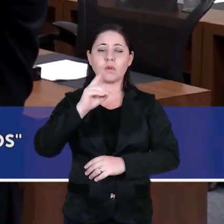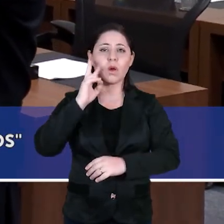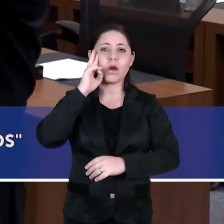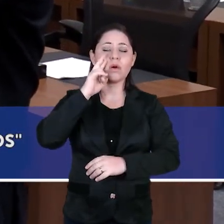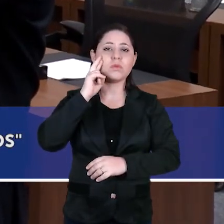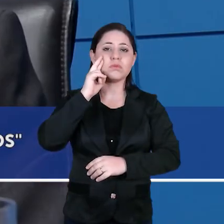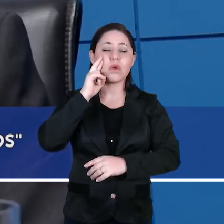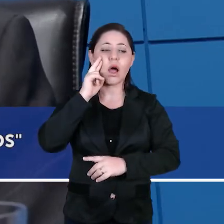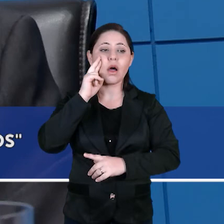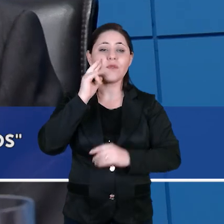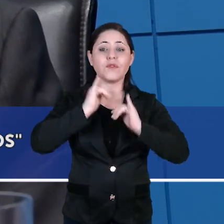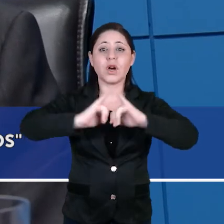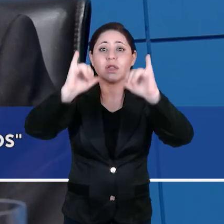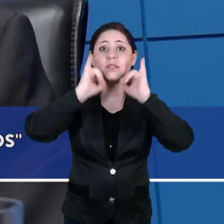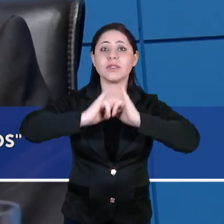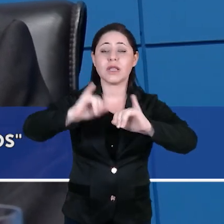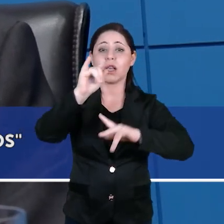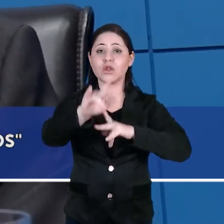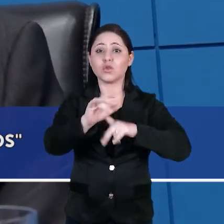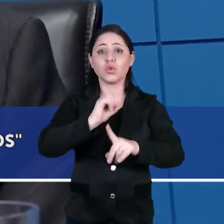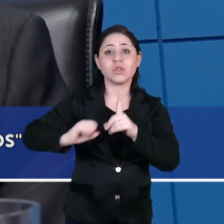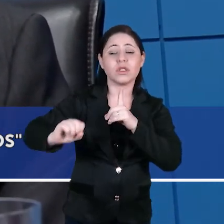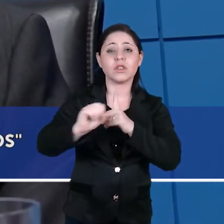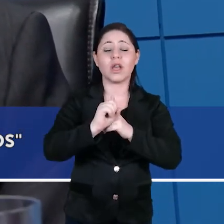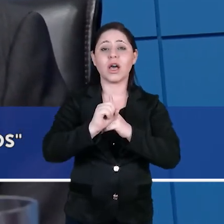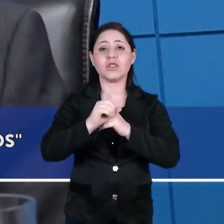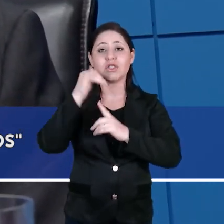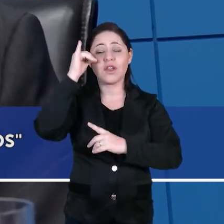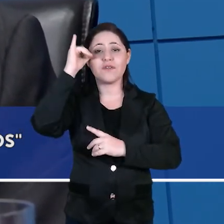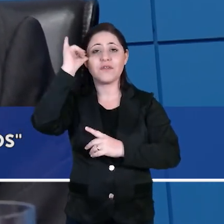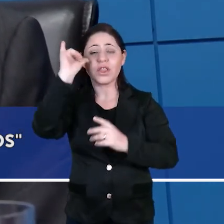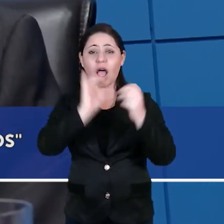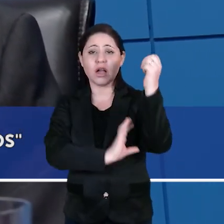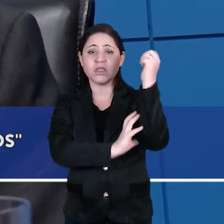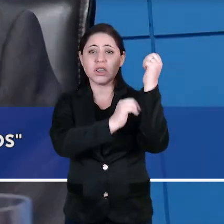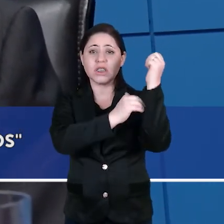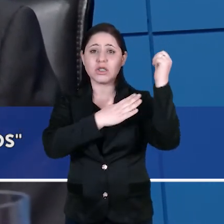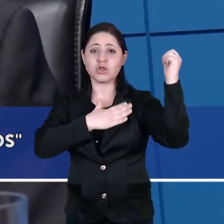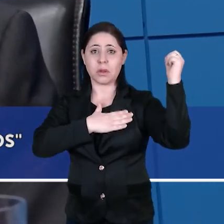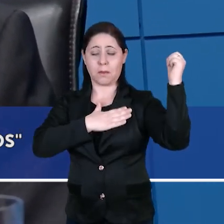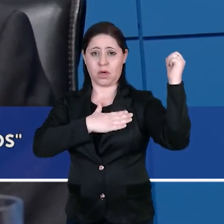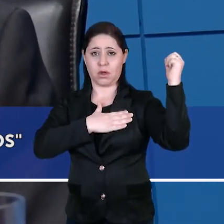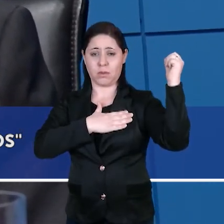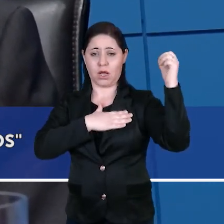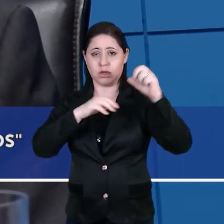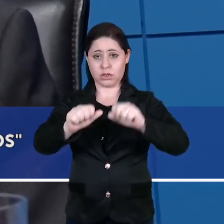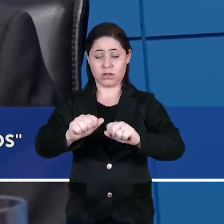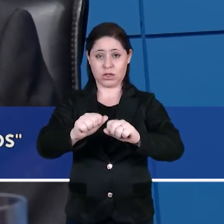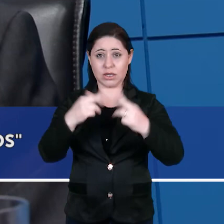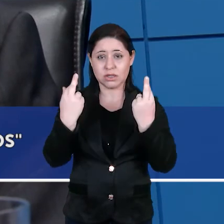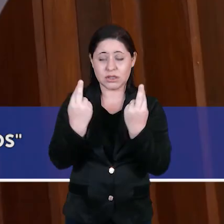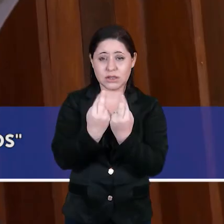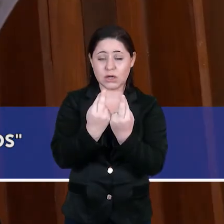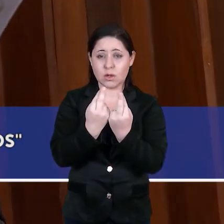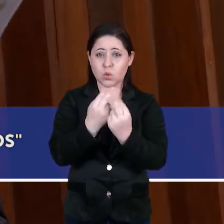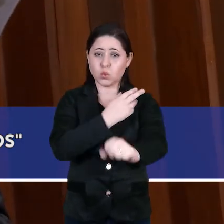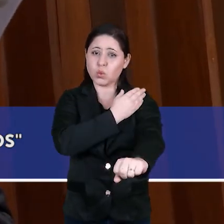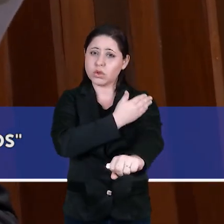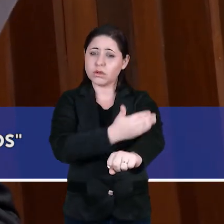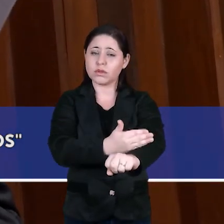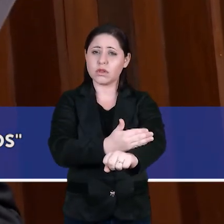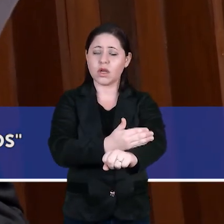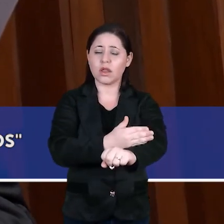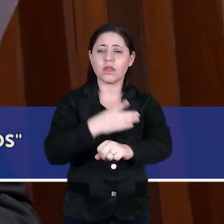Mundial Outubro Rosa, com a intenção de alertar a sociedade da importância do diagnóstico precoce do câncer de mama. Durante a